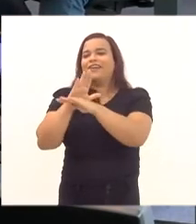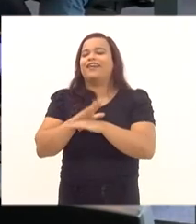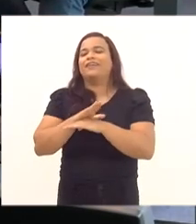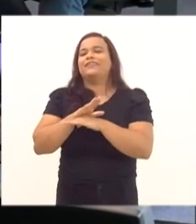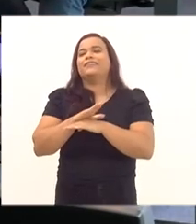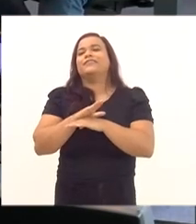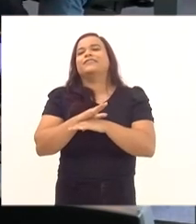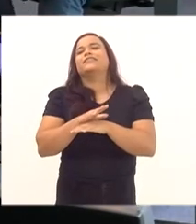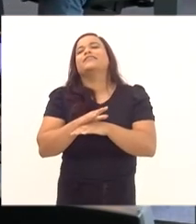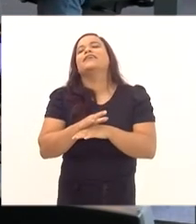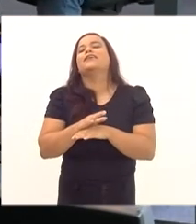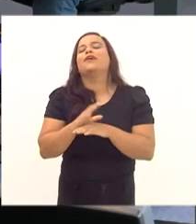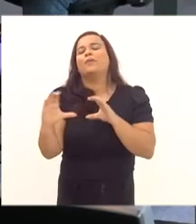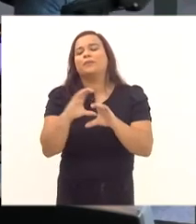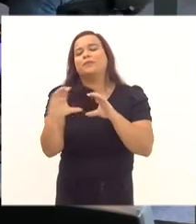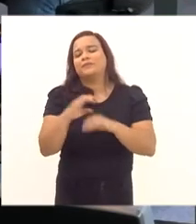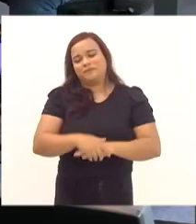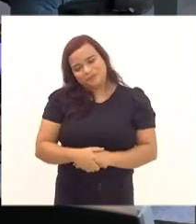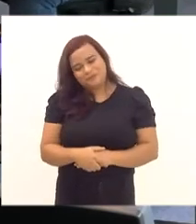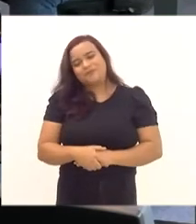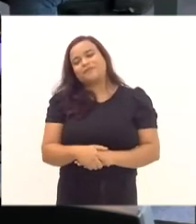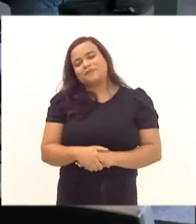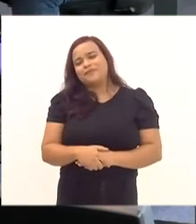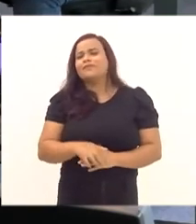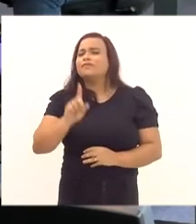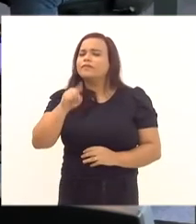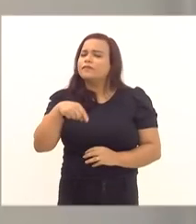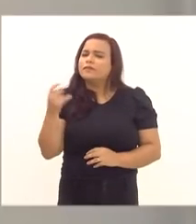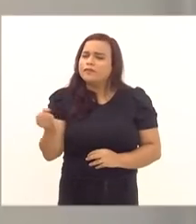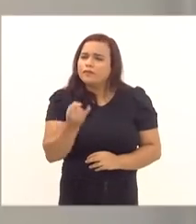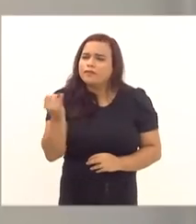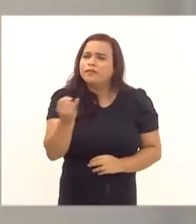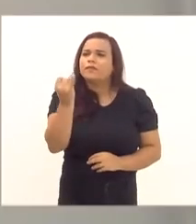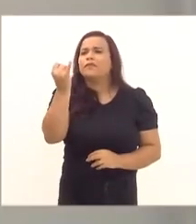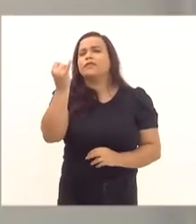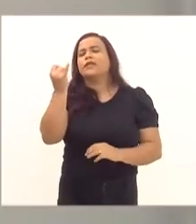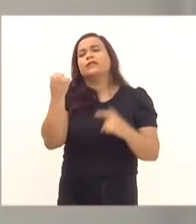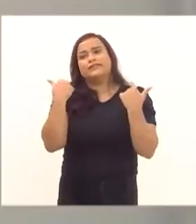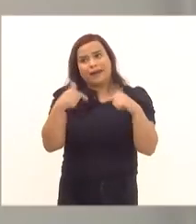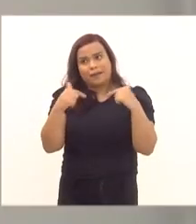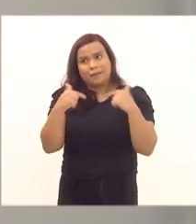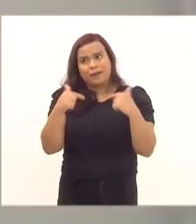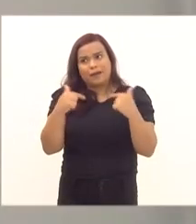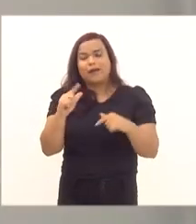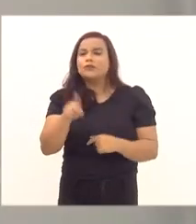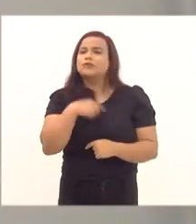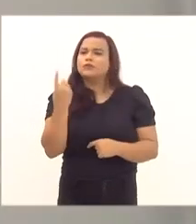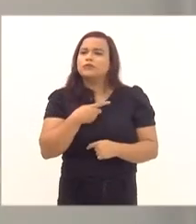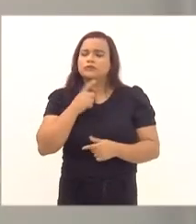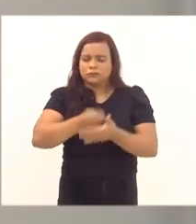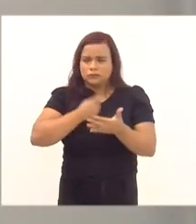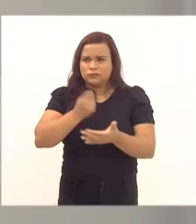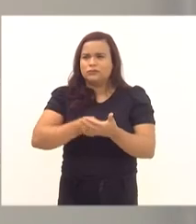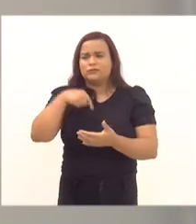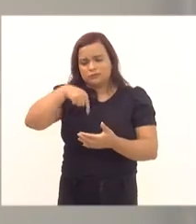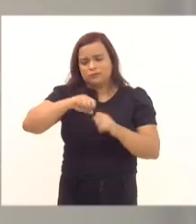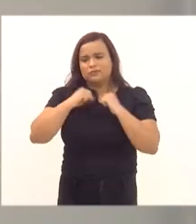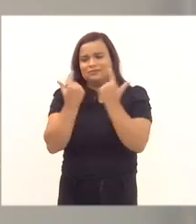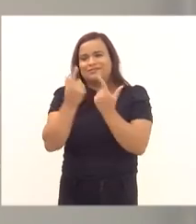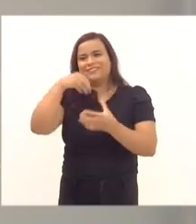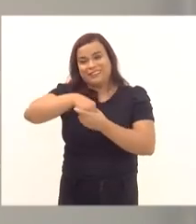pela democratização da comunicação é bem importante o trabalho que todos travam aqui na Assembleia